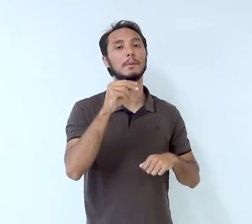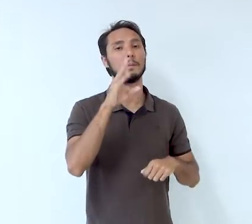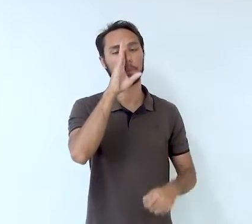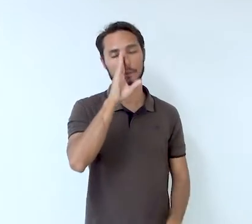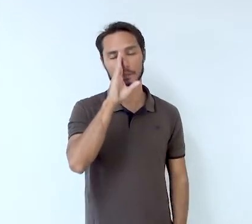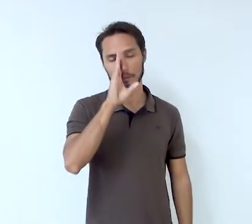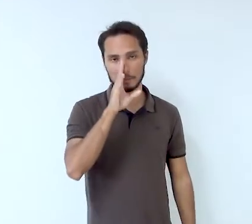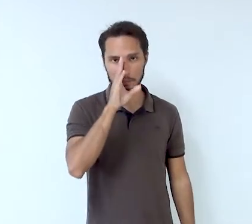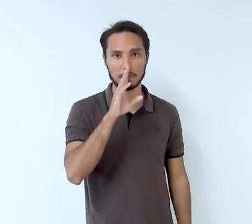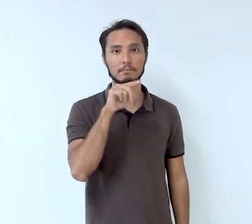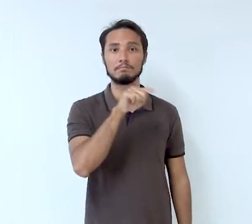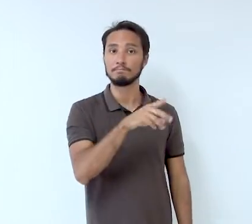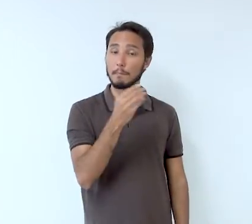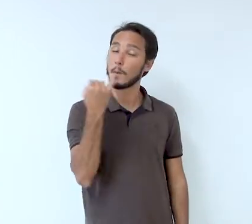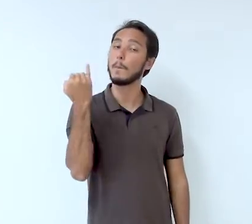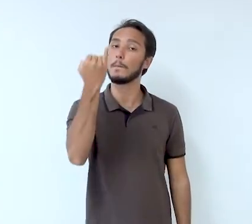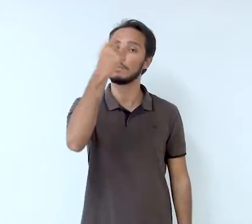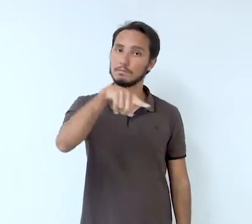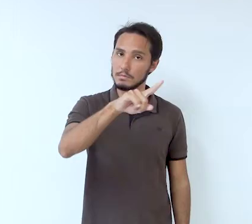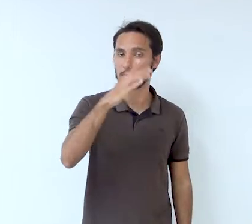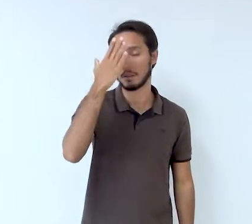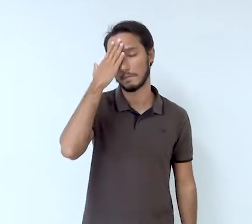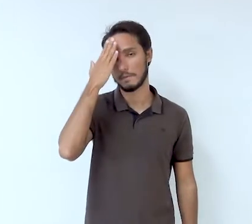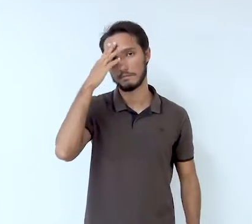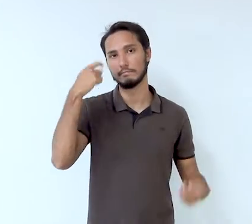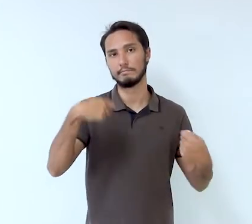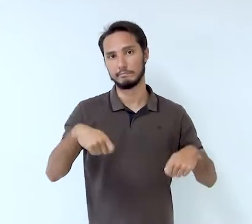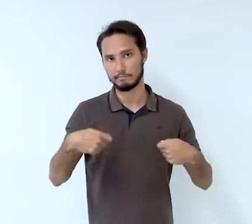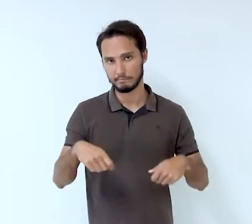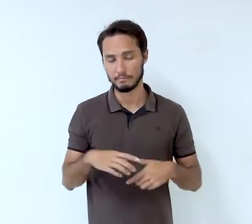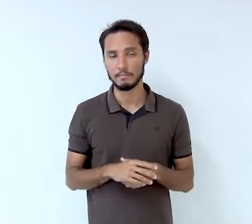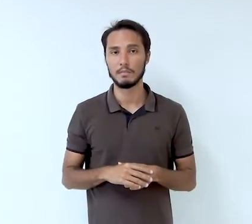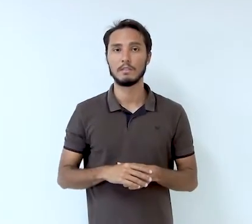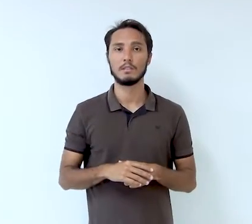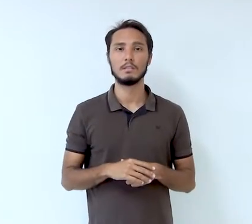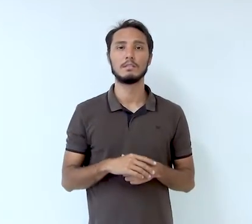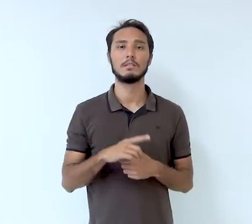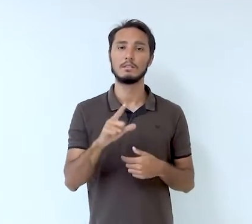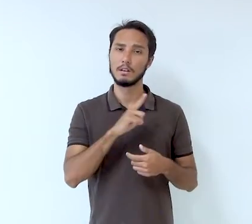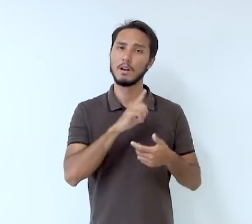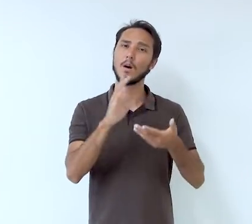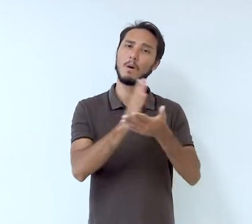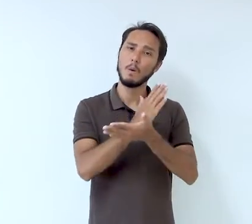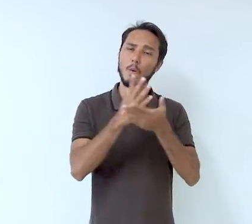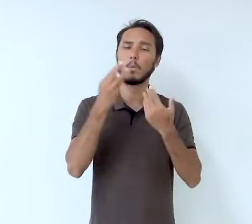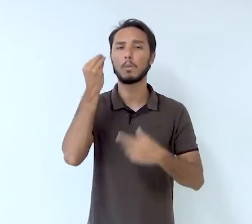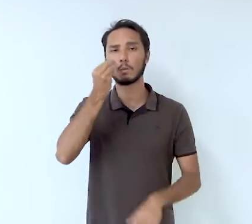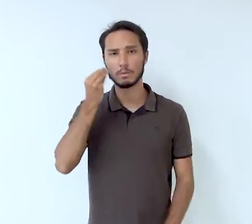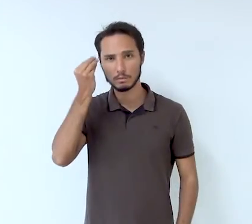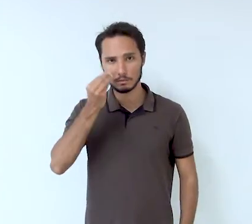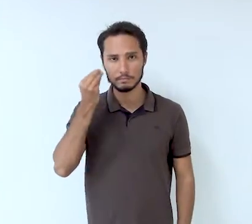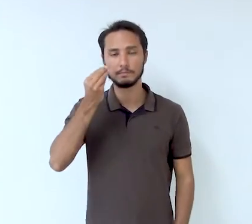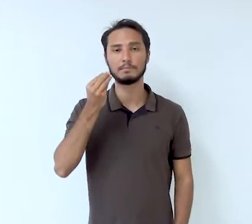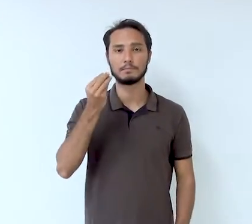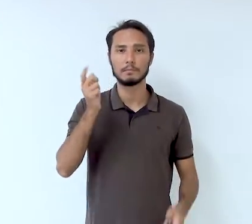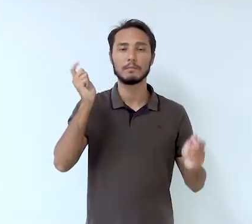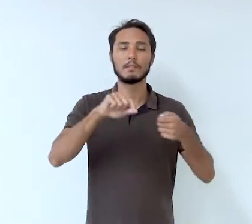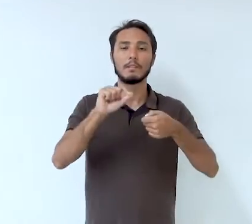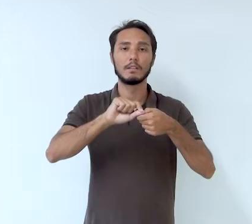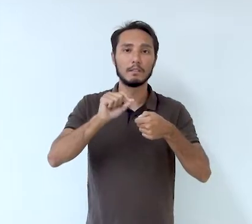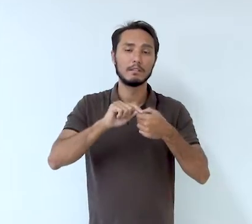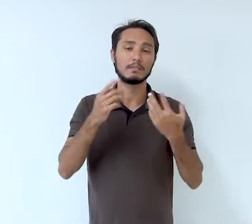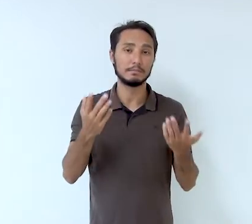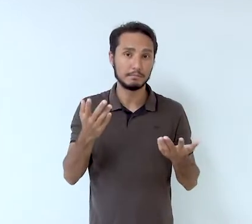muito nocivo. Então, é um aspecto muito importante a ser considerado. Existem algumas experiências que a gente